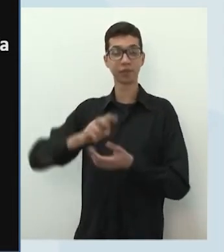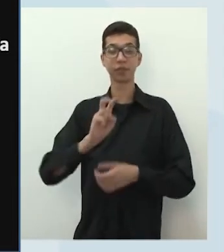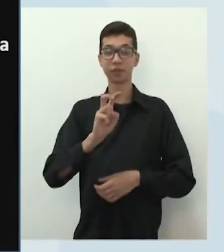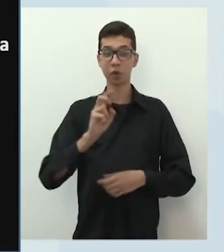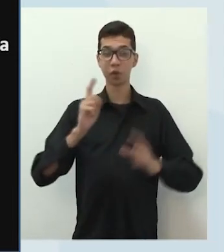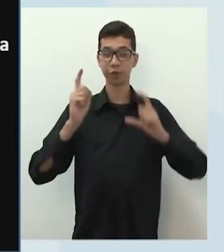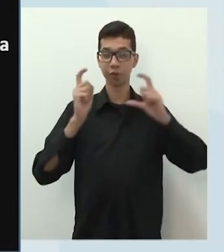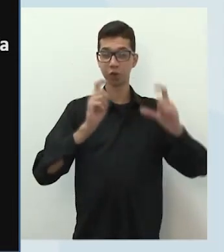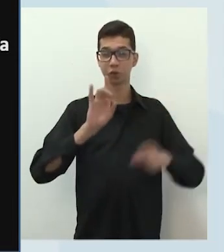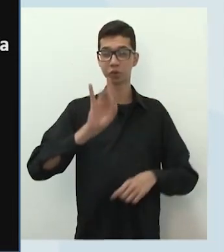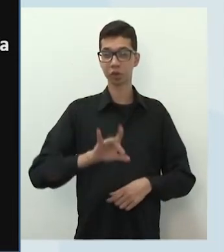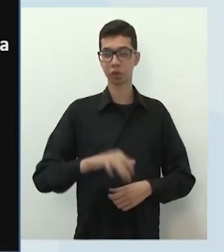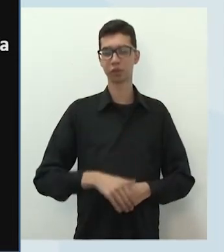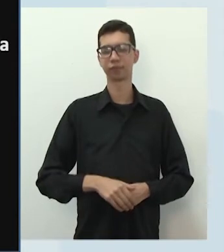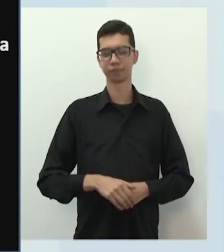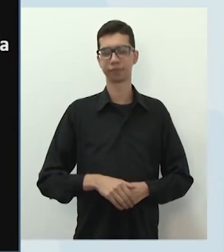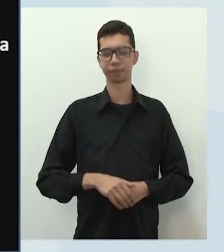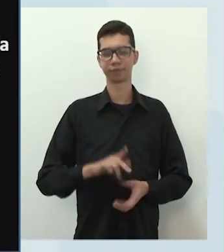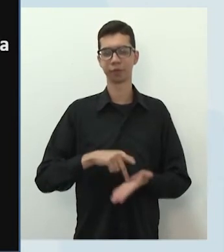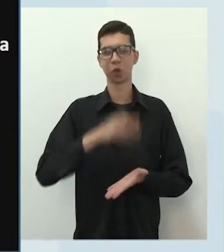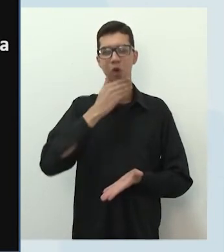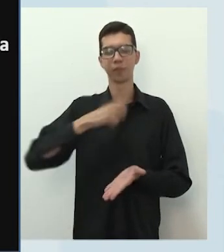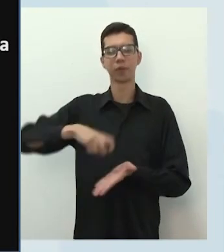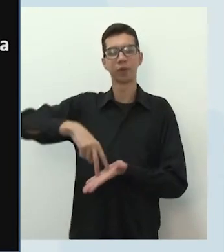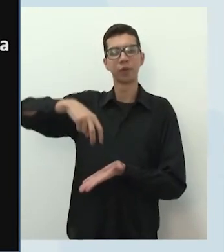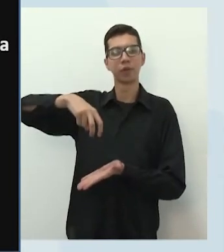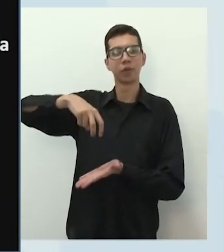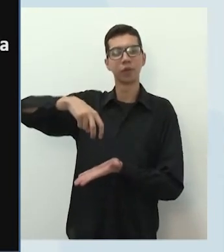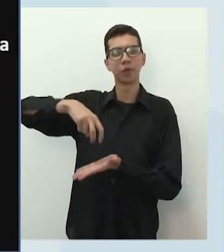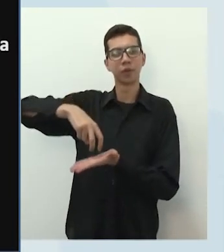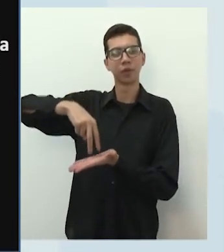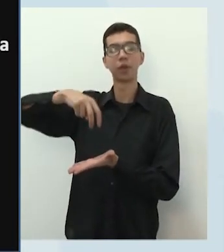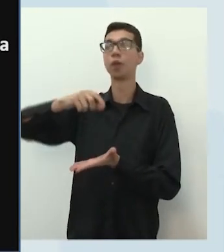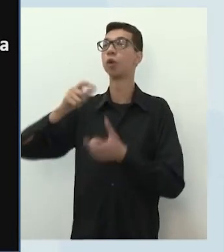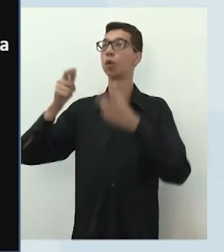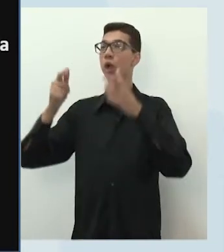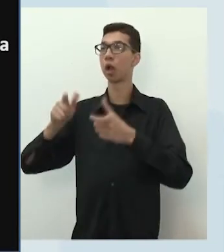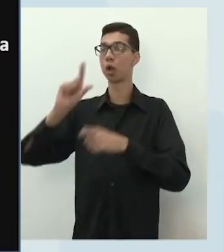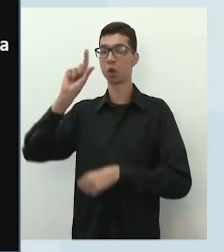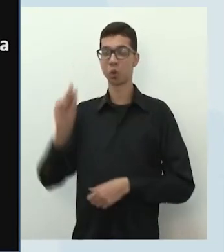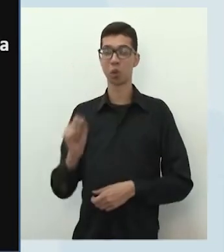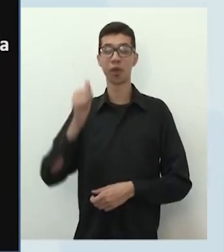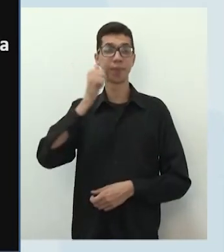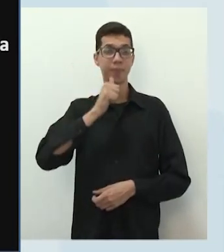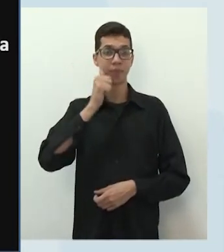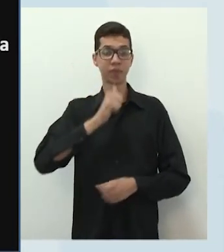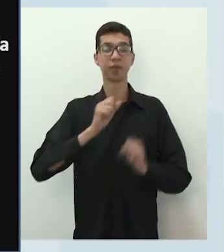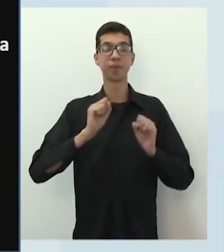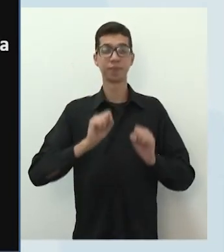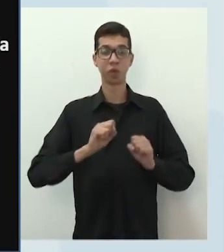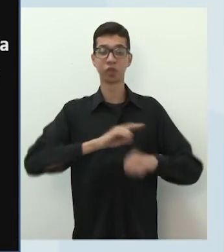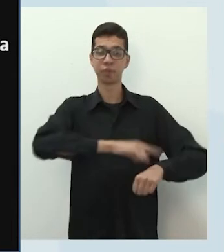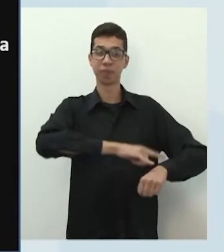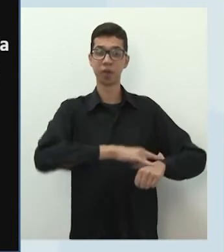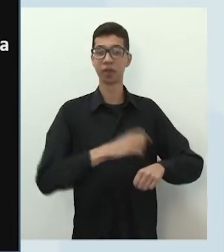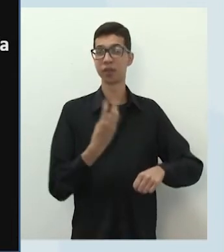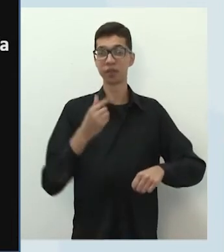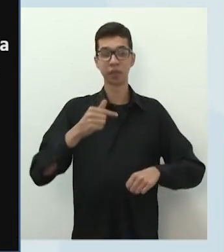vocês percebem isso. As pessoas só são se elas aparecem. Elas só são se elas podem ser vistas, e isso